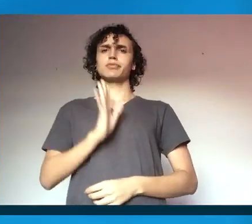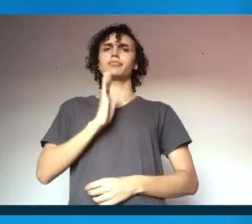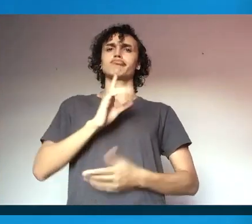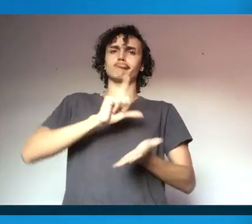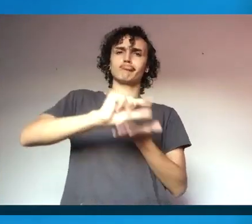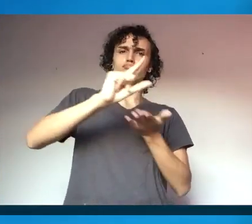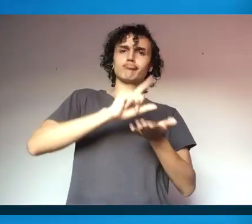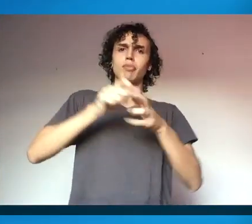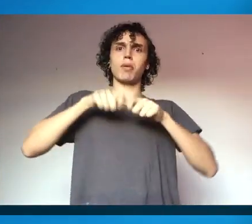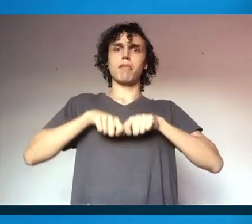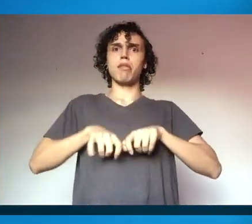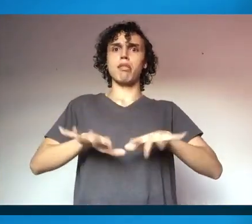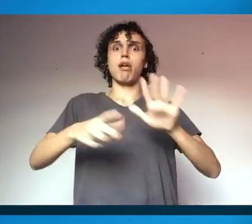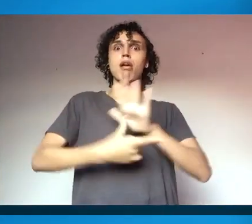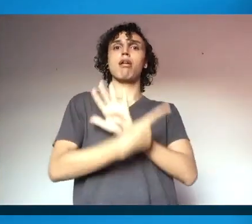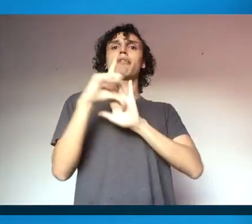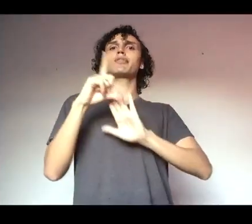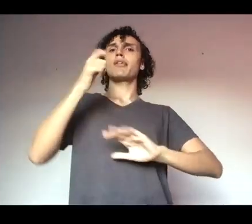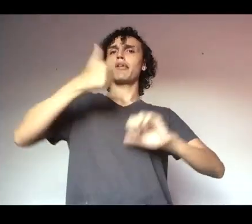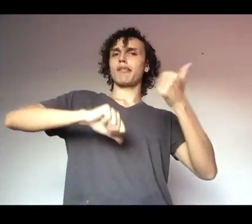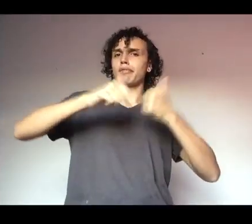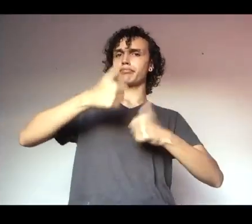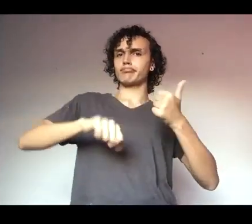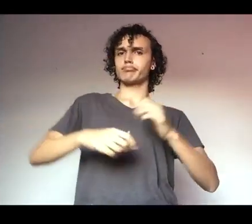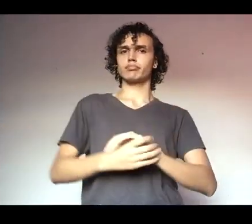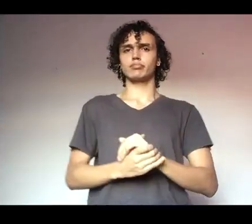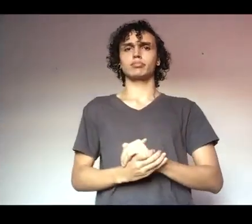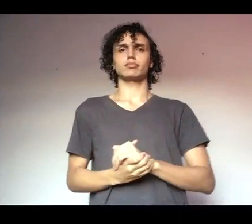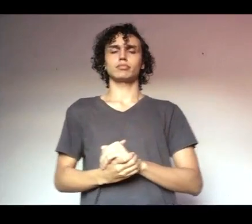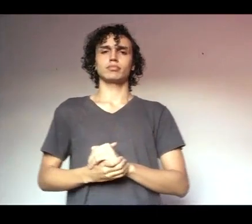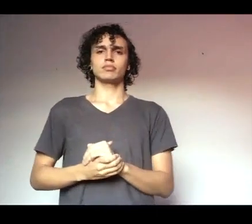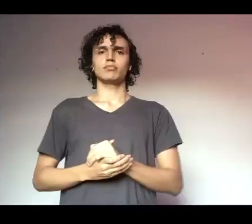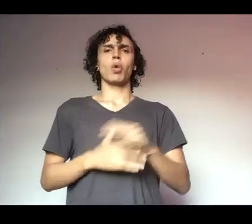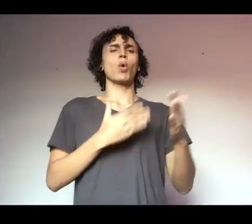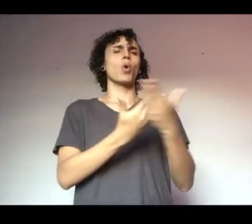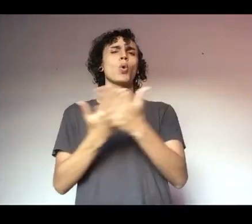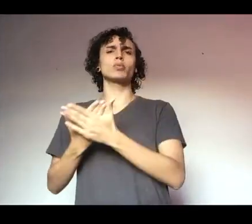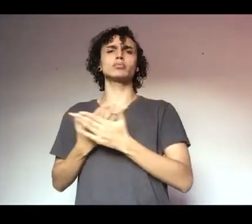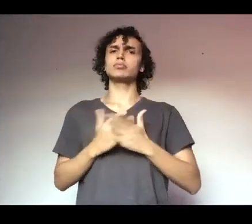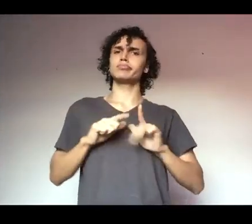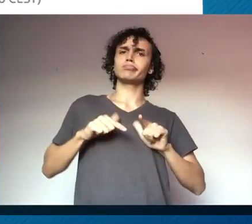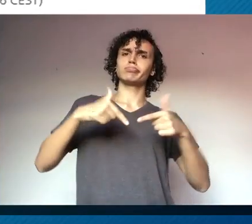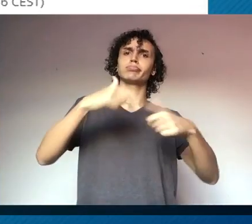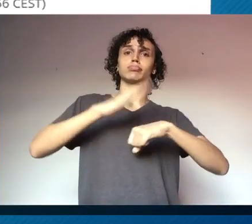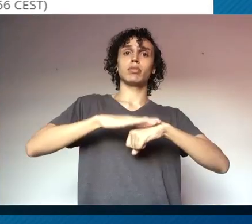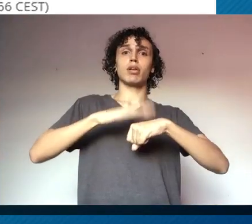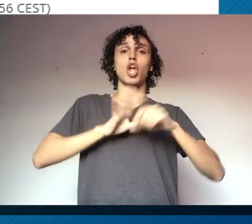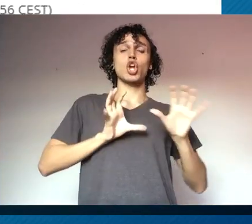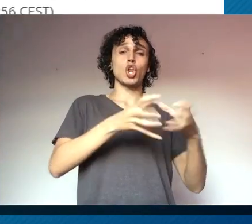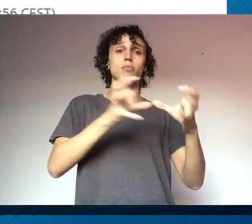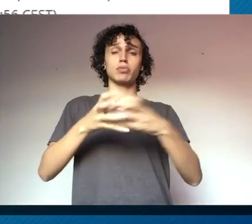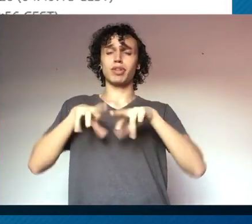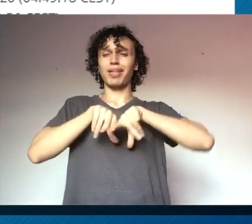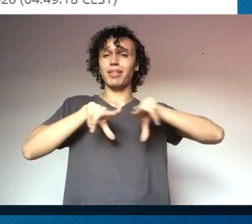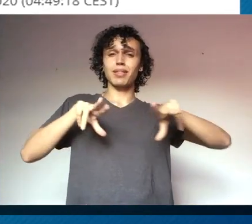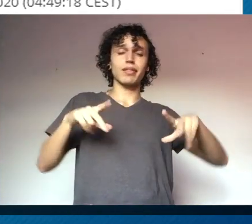brasileiros publicados em versão pré-print, ou seja, antes de serem revisados por outros cientistas. Os estudos foram